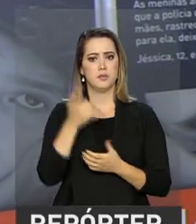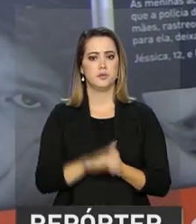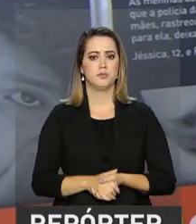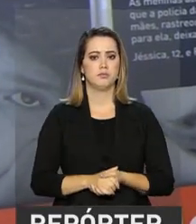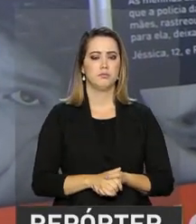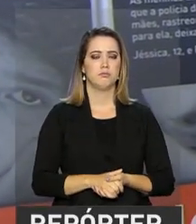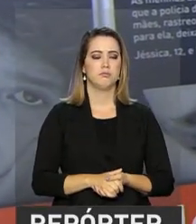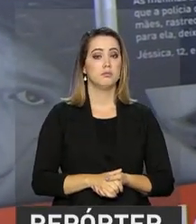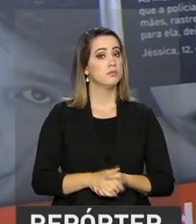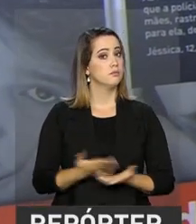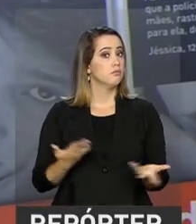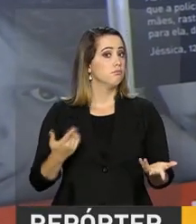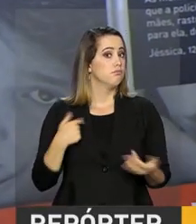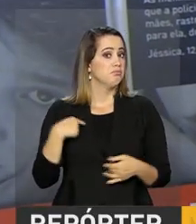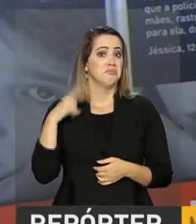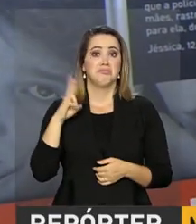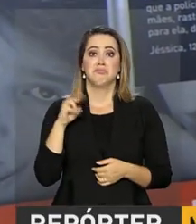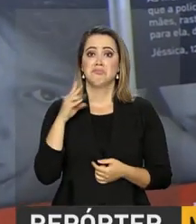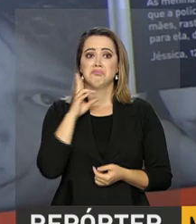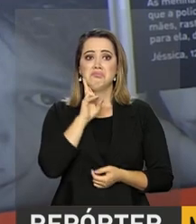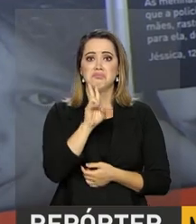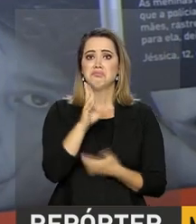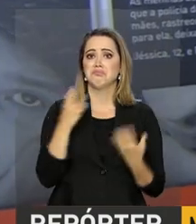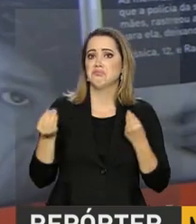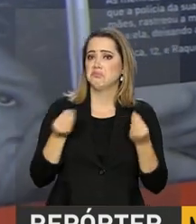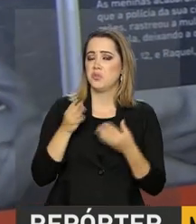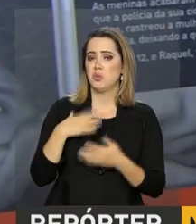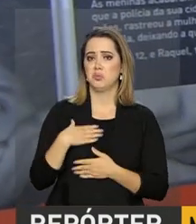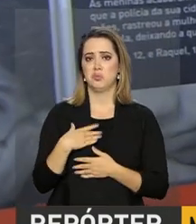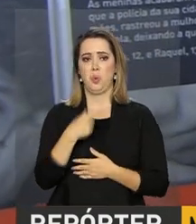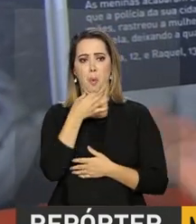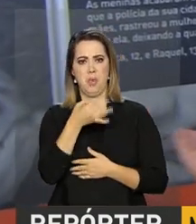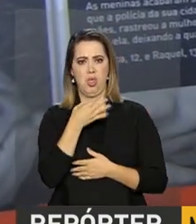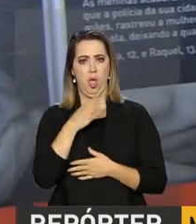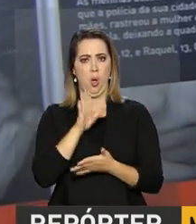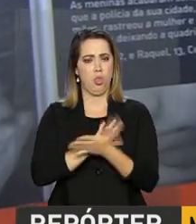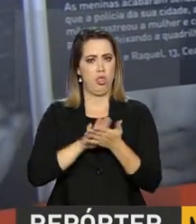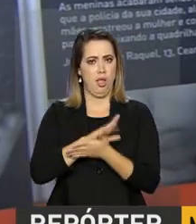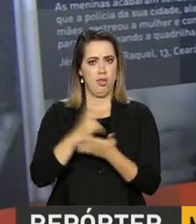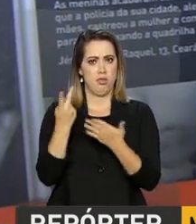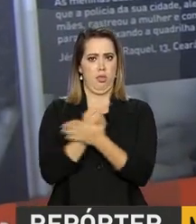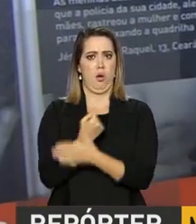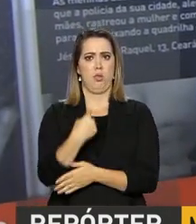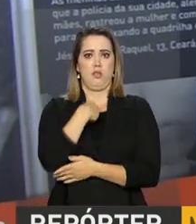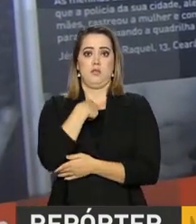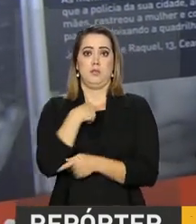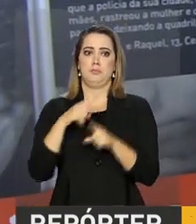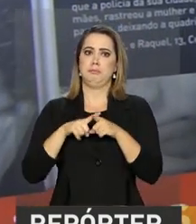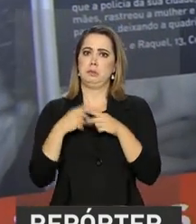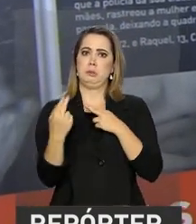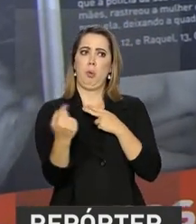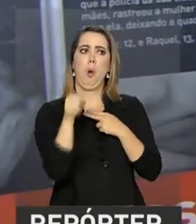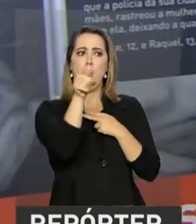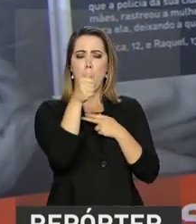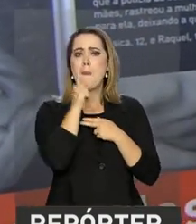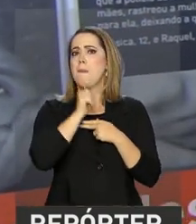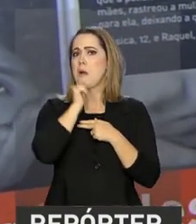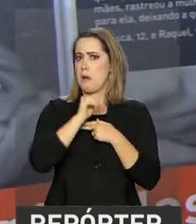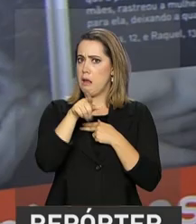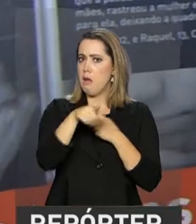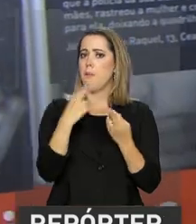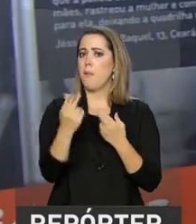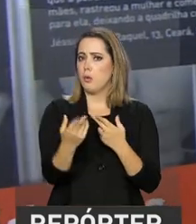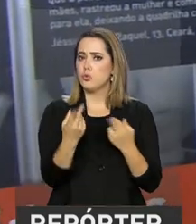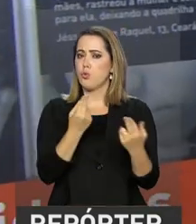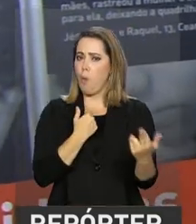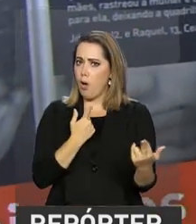nunca nunca me importei, sabe? A gente acha que nada pode acontecer, mas como aconteceu com ela, né? Ela conheceu uma menina, pode